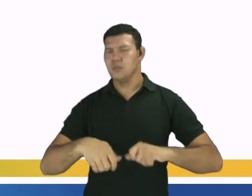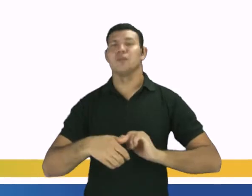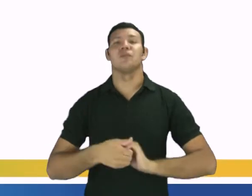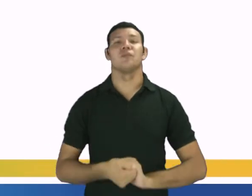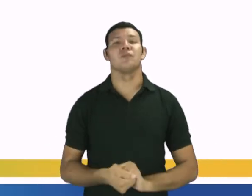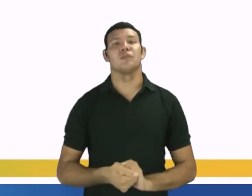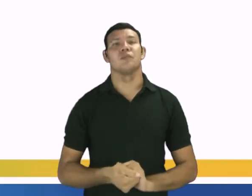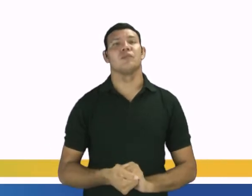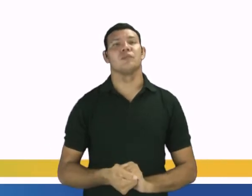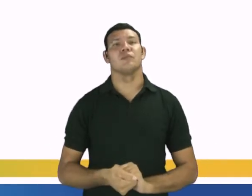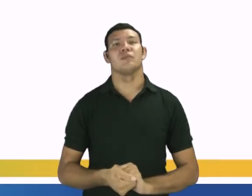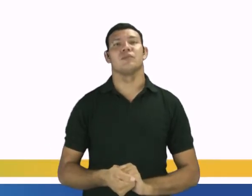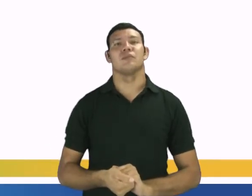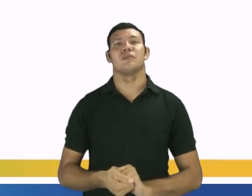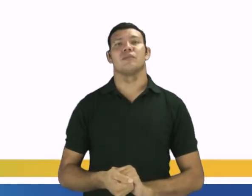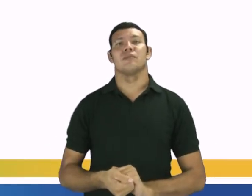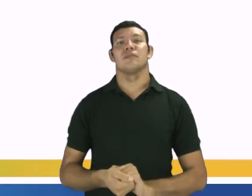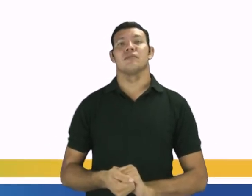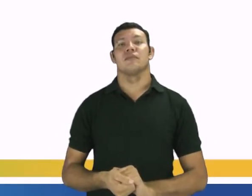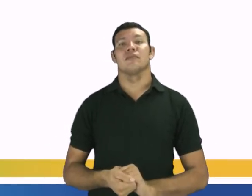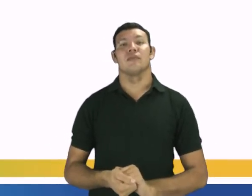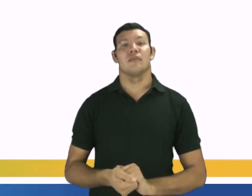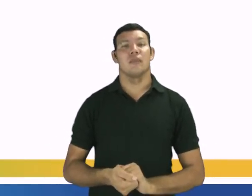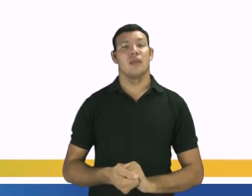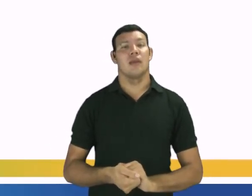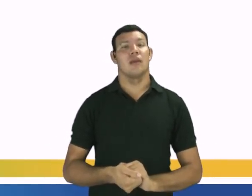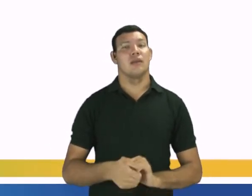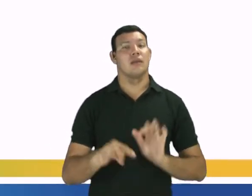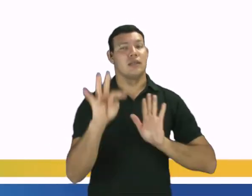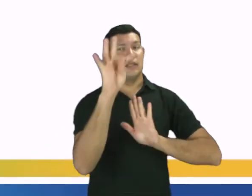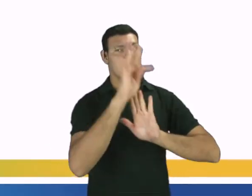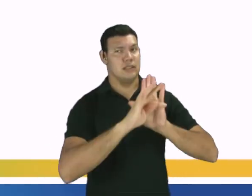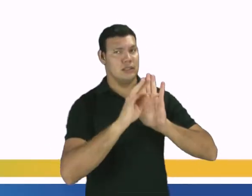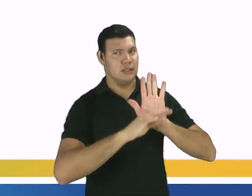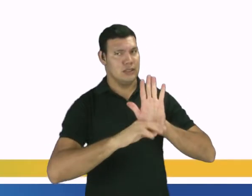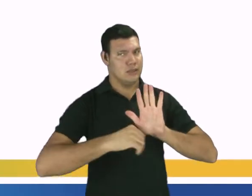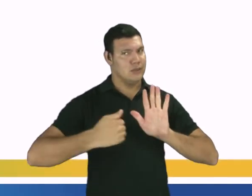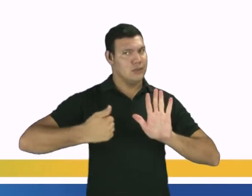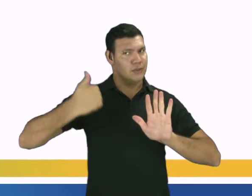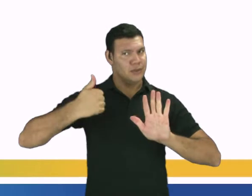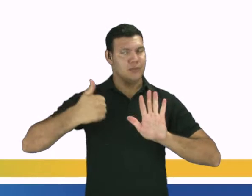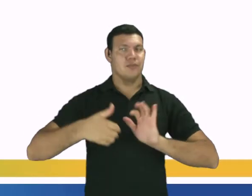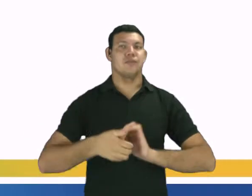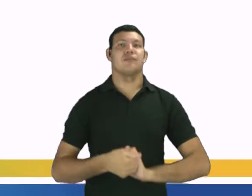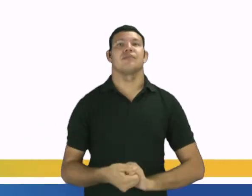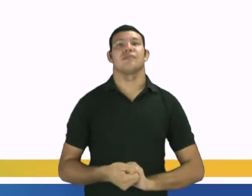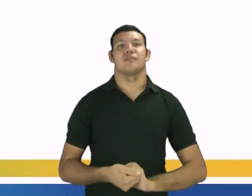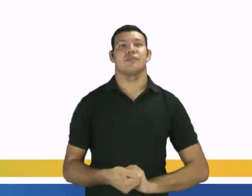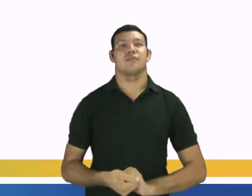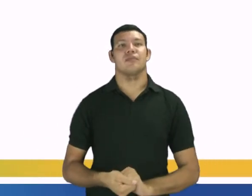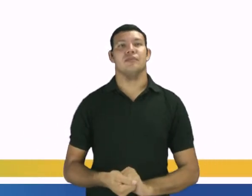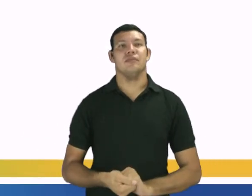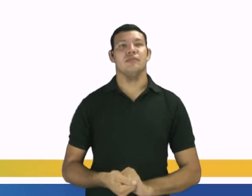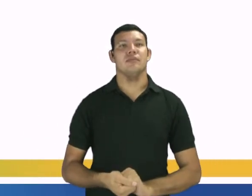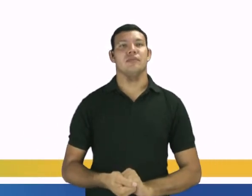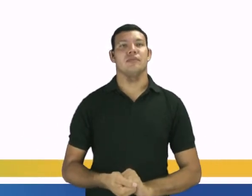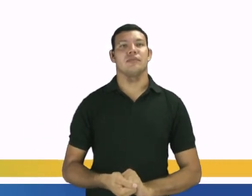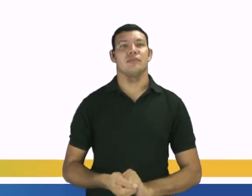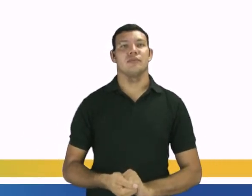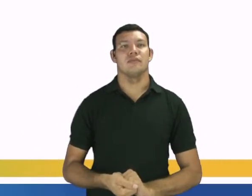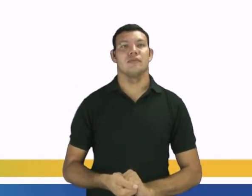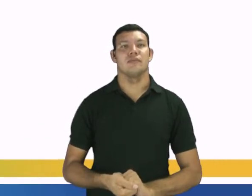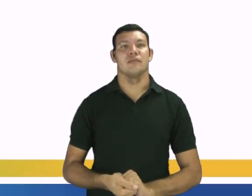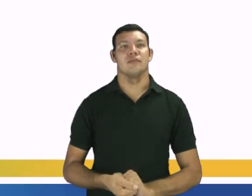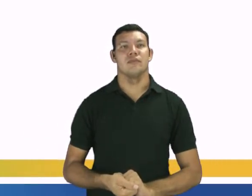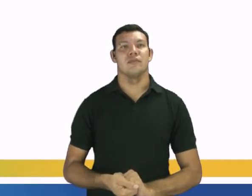sim. Vamos, o primeiro texto, o texto 1. Pessoal, vai acontecer assim, ó.